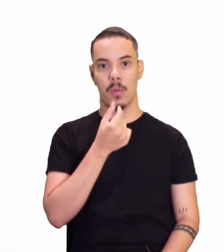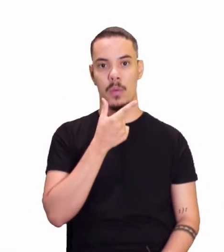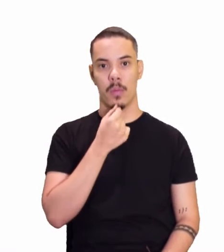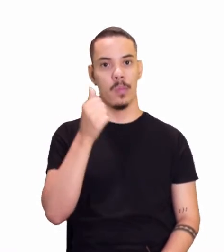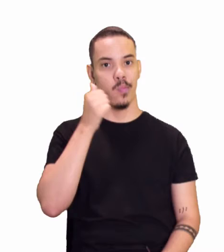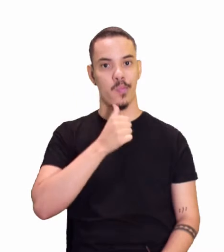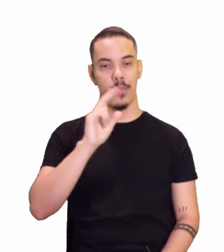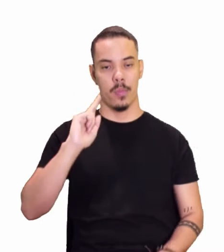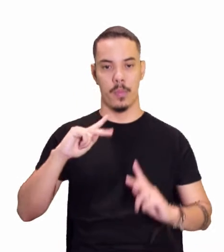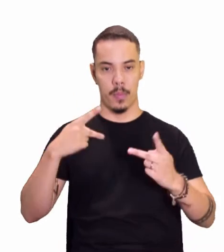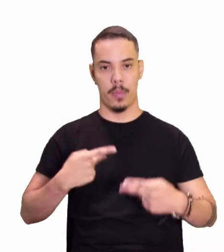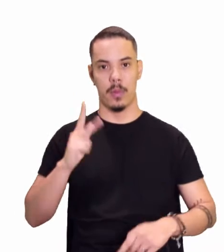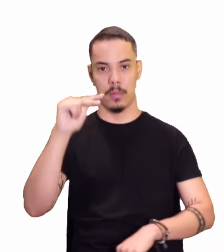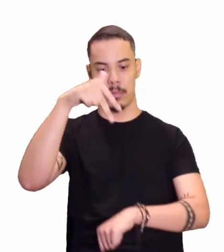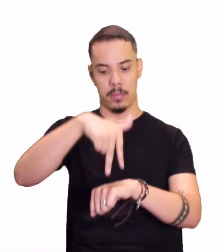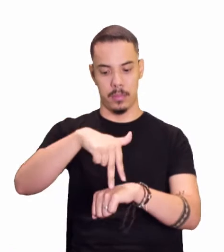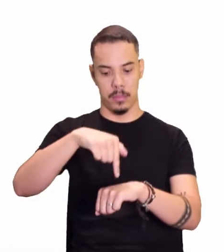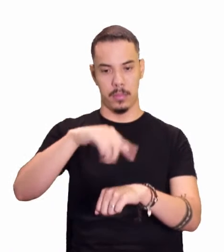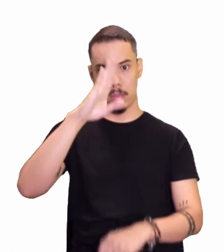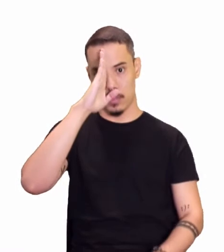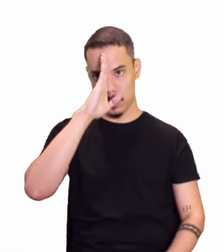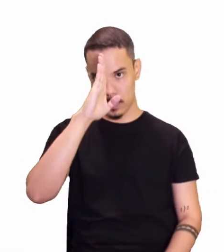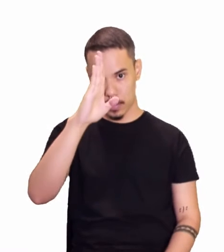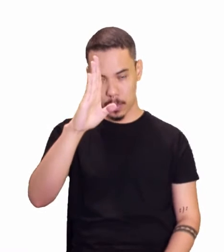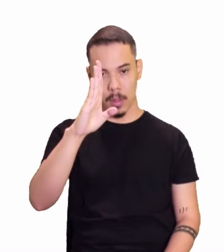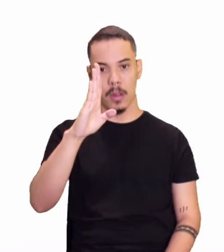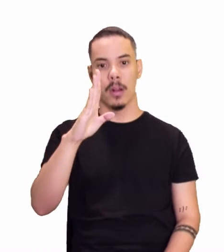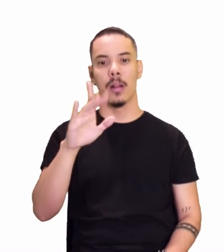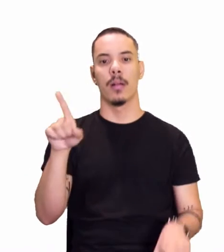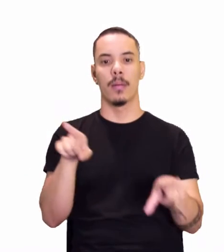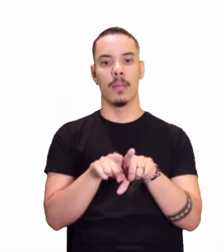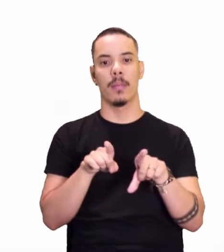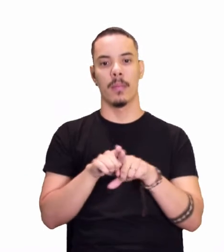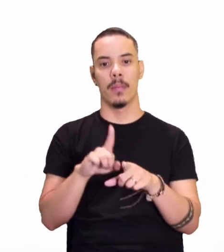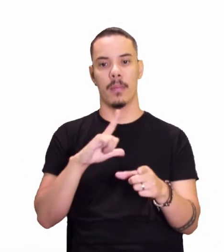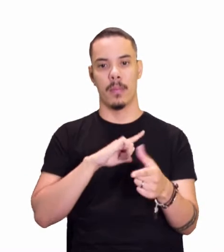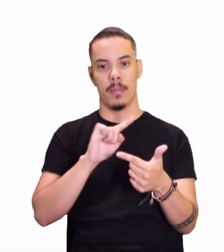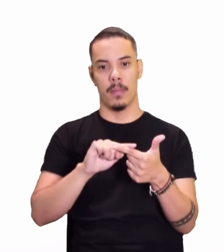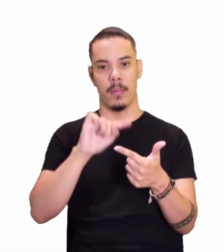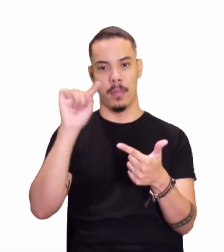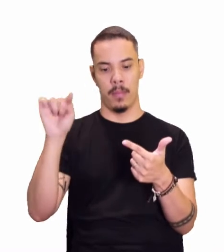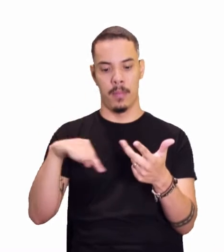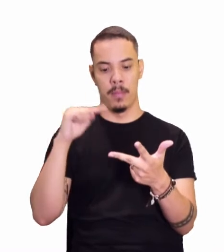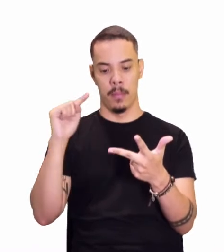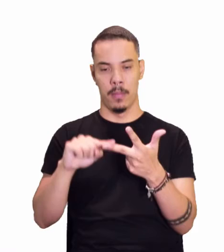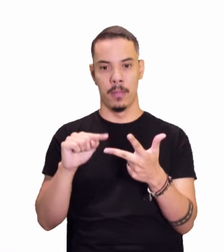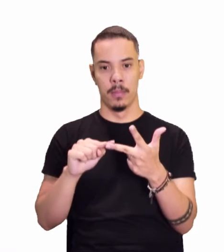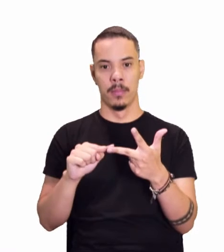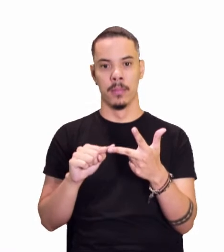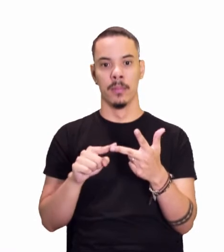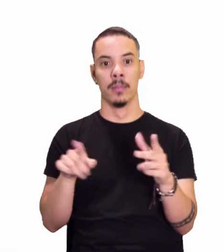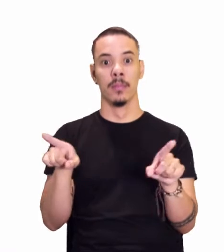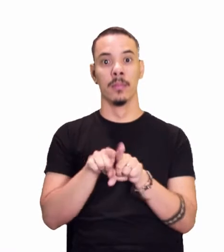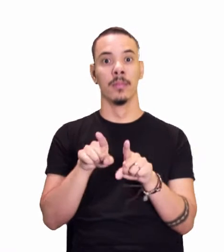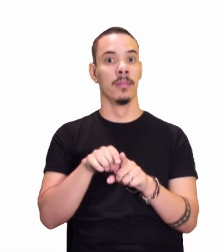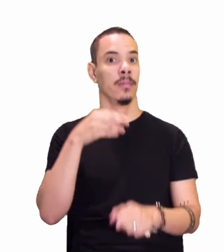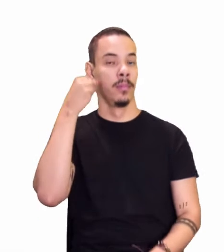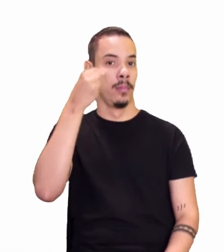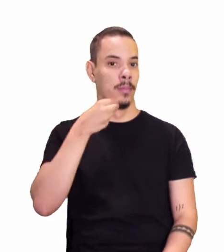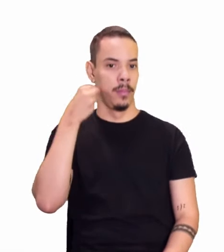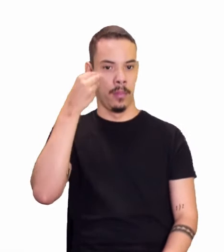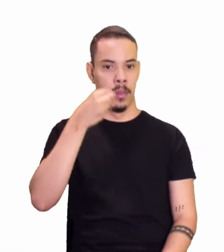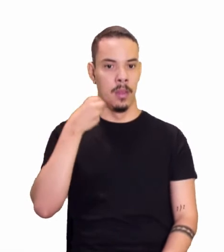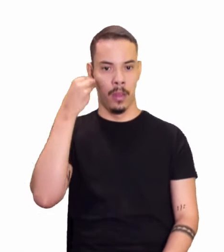centro. Certo? E sendo o centro, tendo ali agora a sua vez, colocando ali sua experiência,